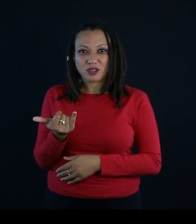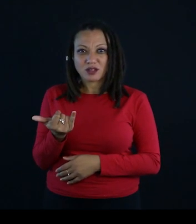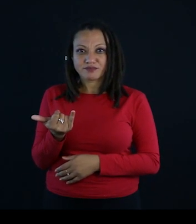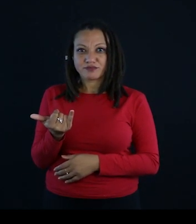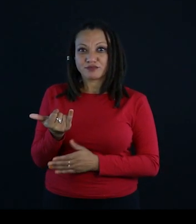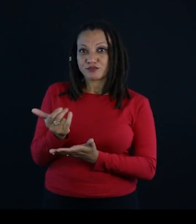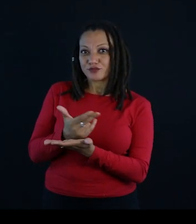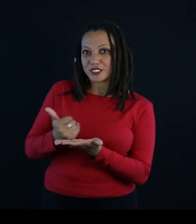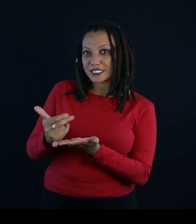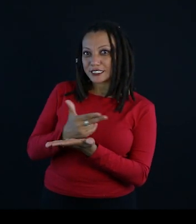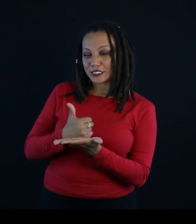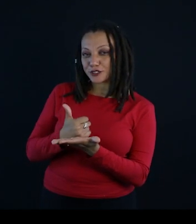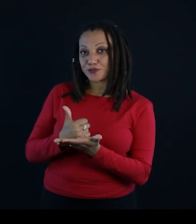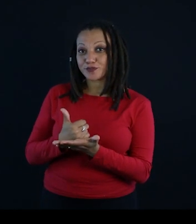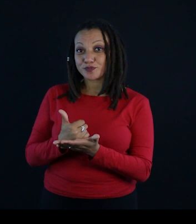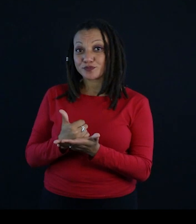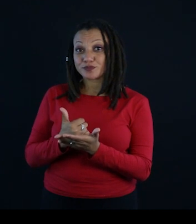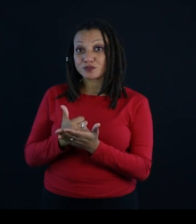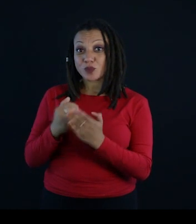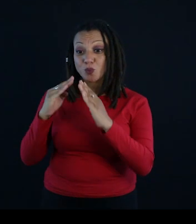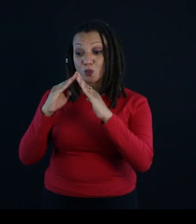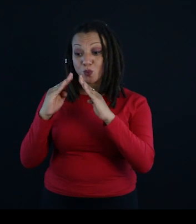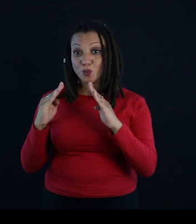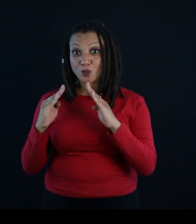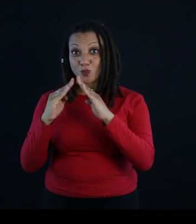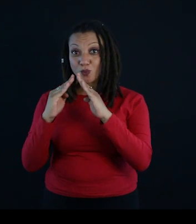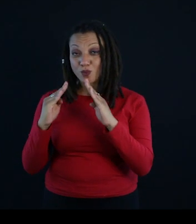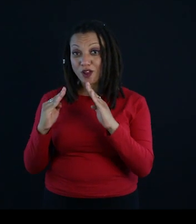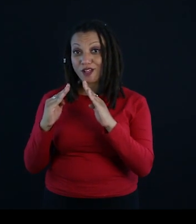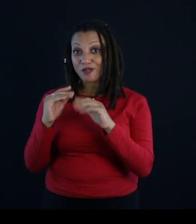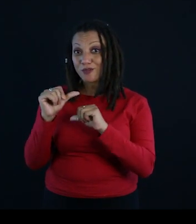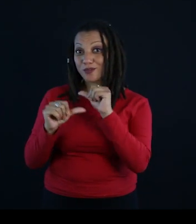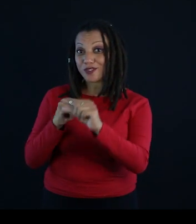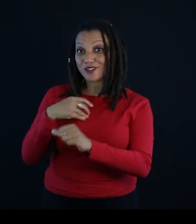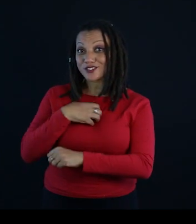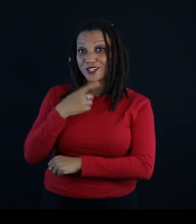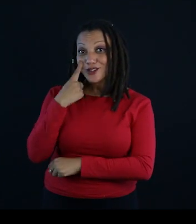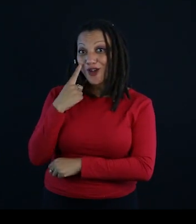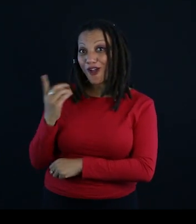formatinho, vou aproveitar. E o telhado a gente vai fazer assim, ó.